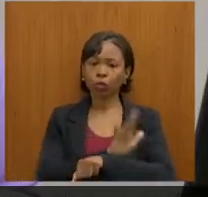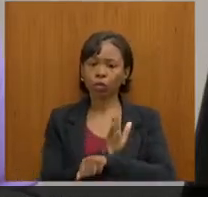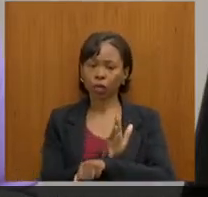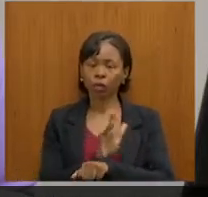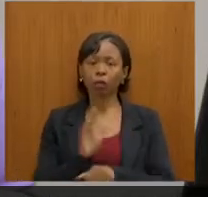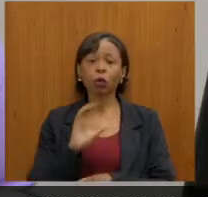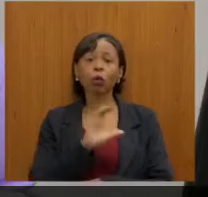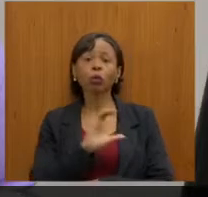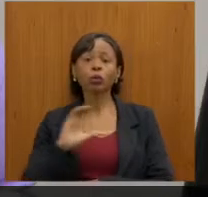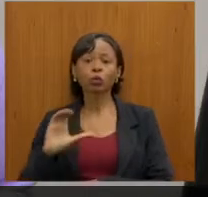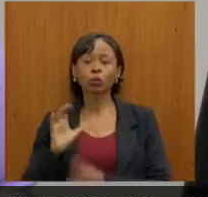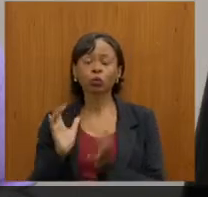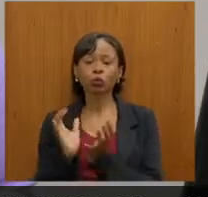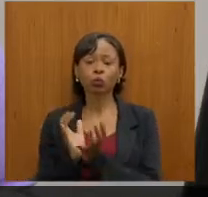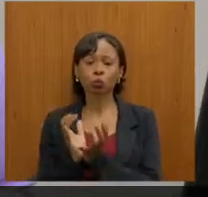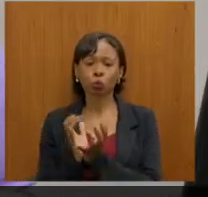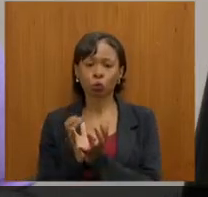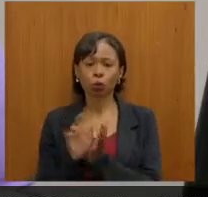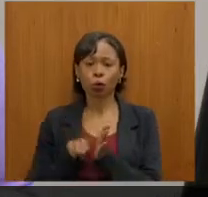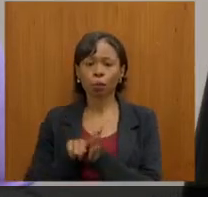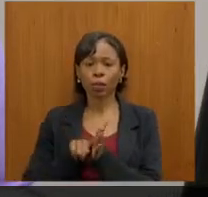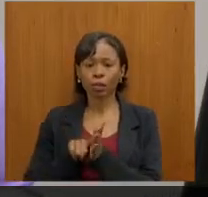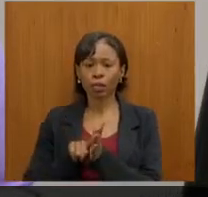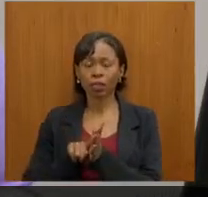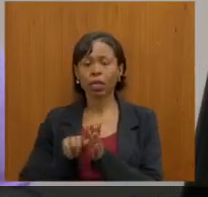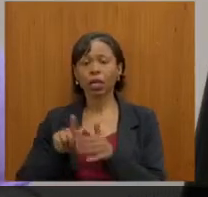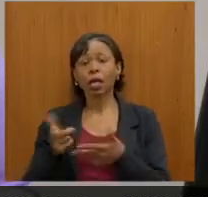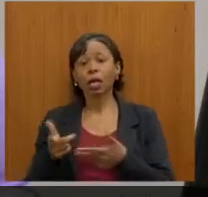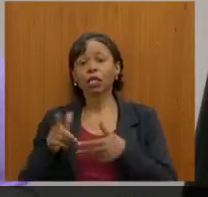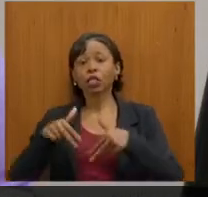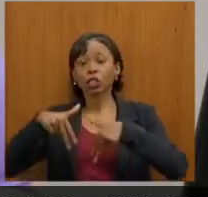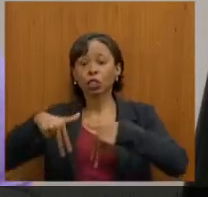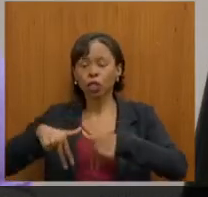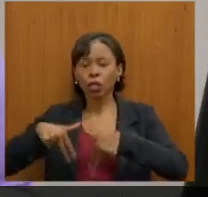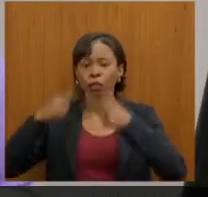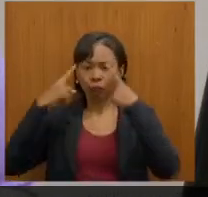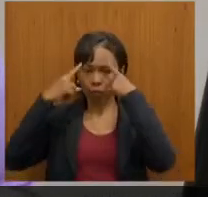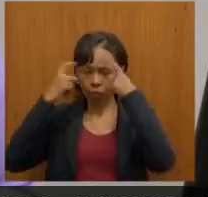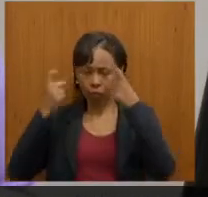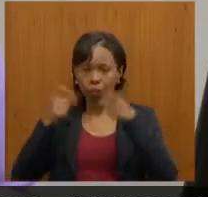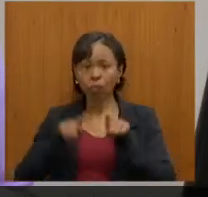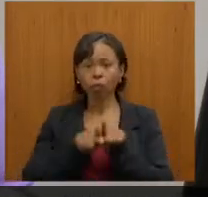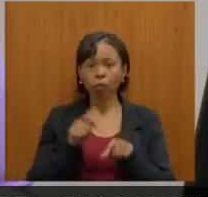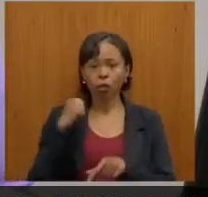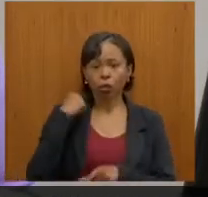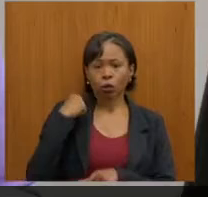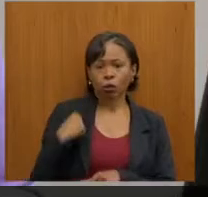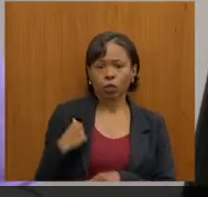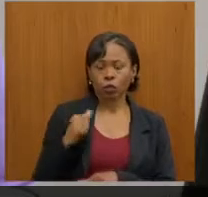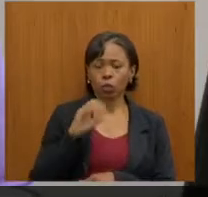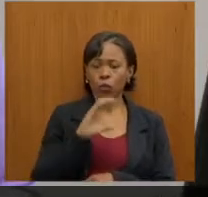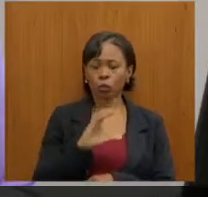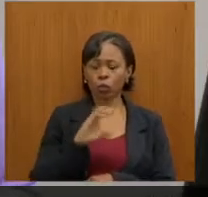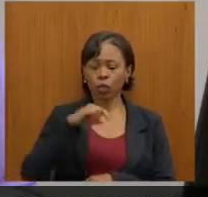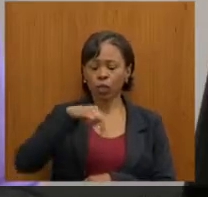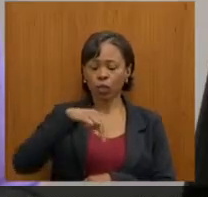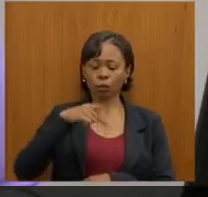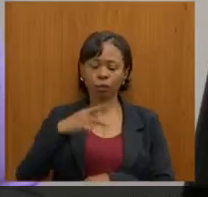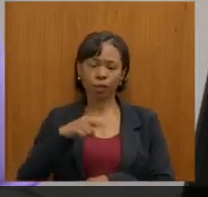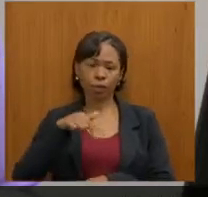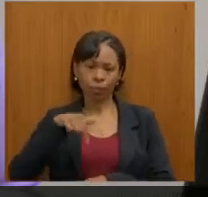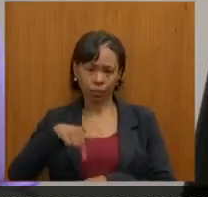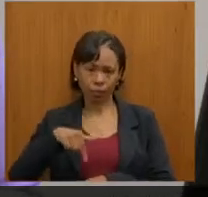do grupo de pesquisa gênero e violência bolsista de produtividade do CNPQ e membro